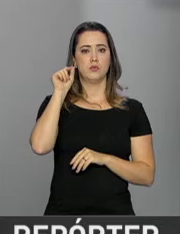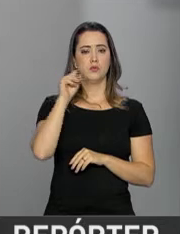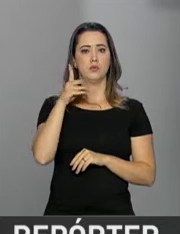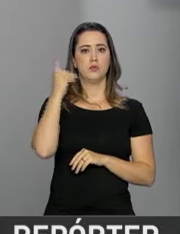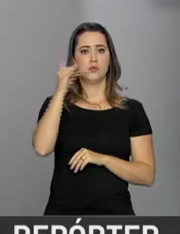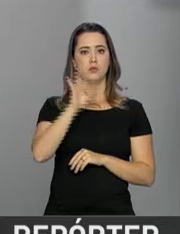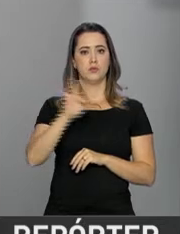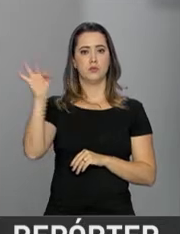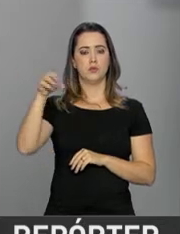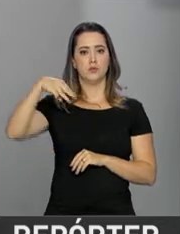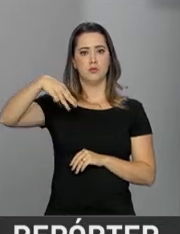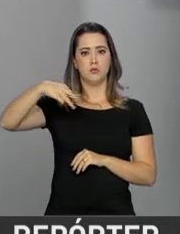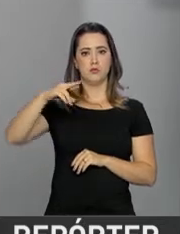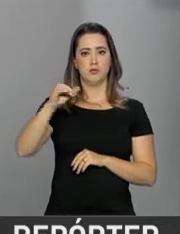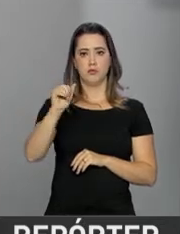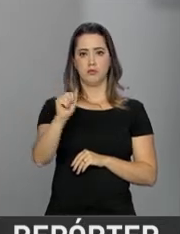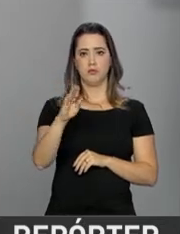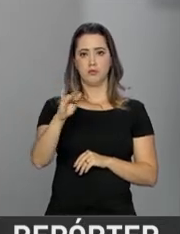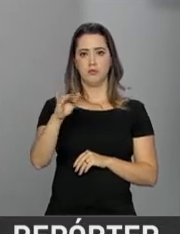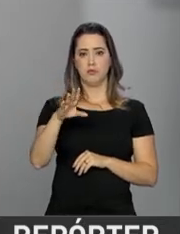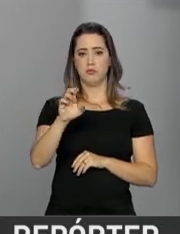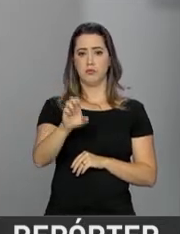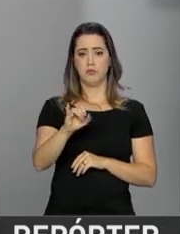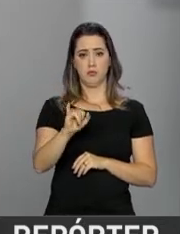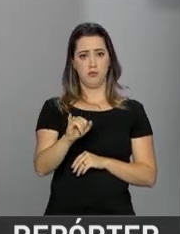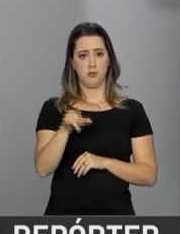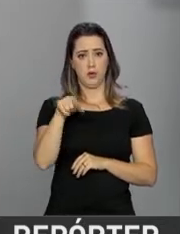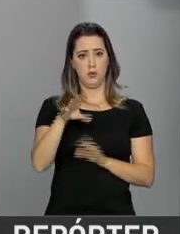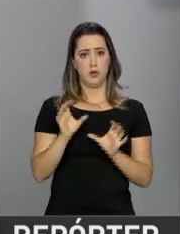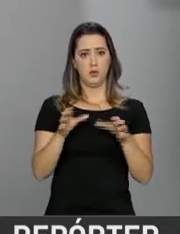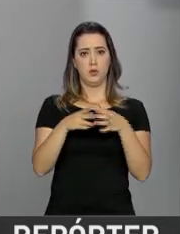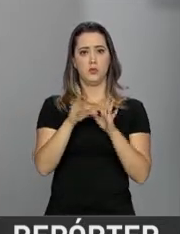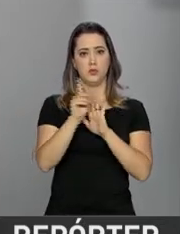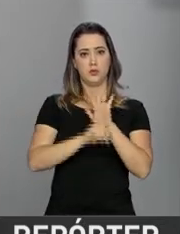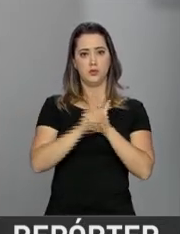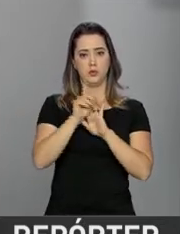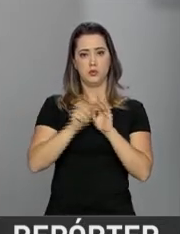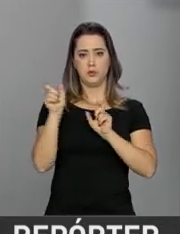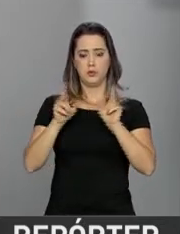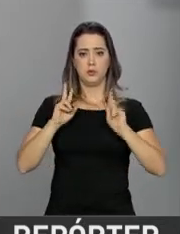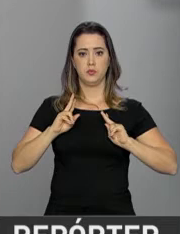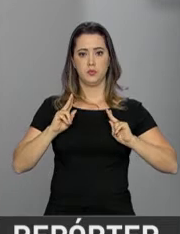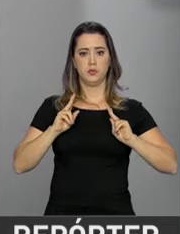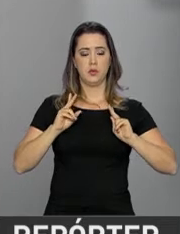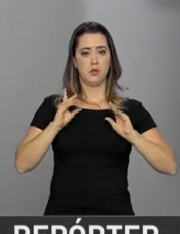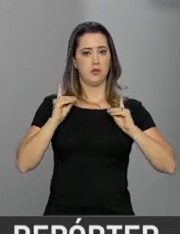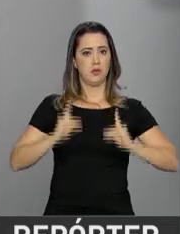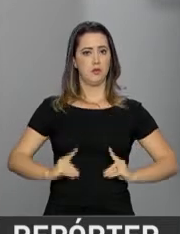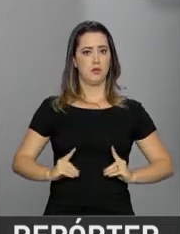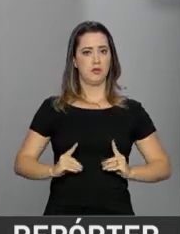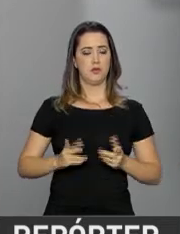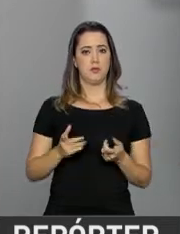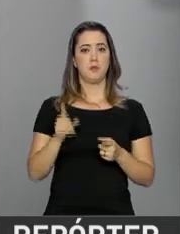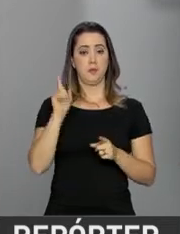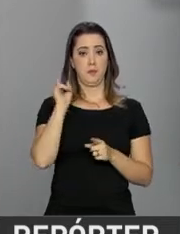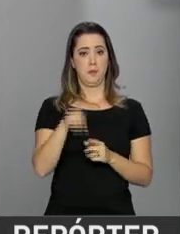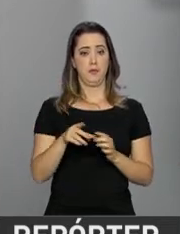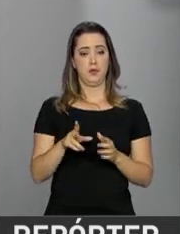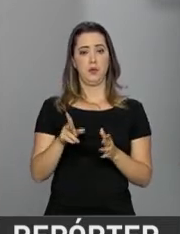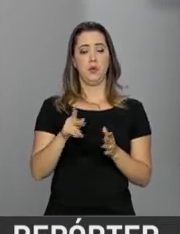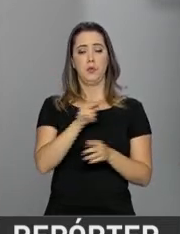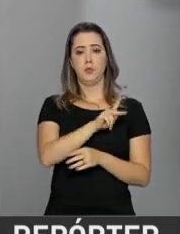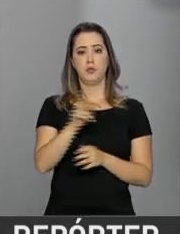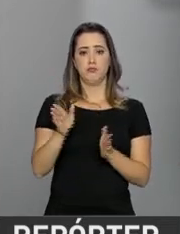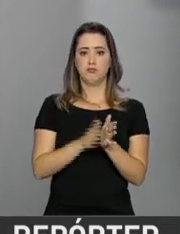escolha da deputada federal mara gabrilli para o comitê sobre os direitos das pessoas com deficiência o presidente parabenizou